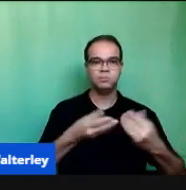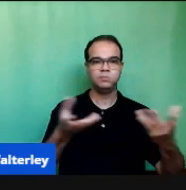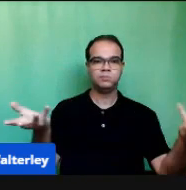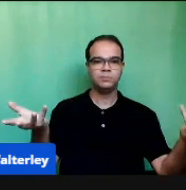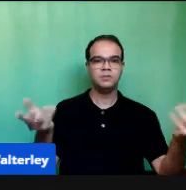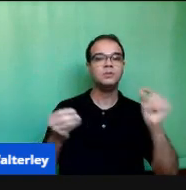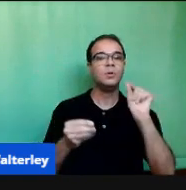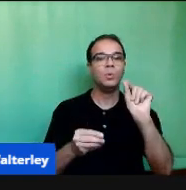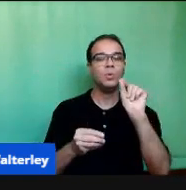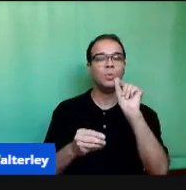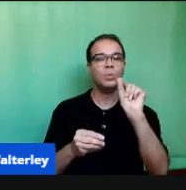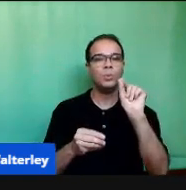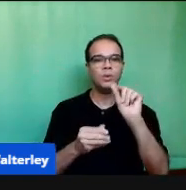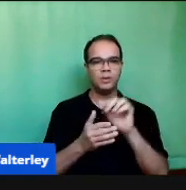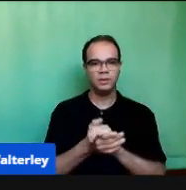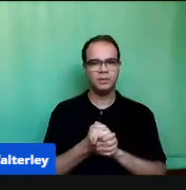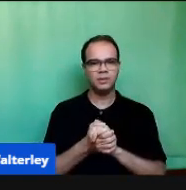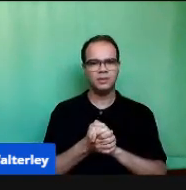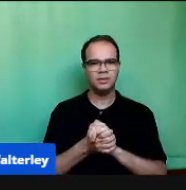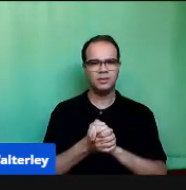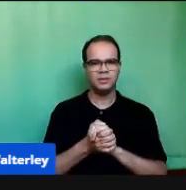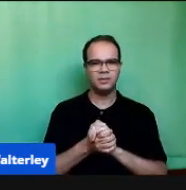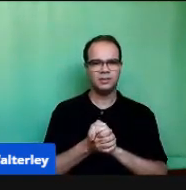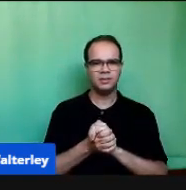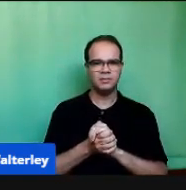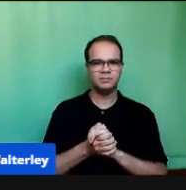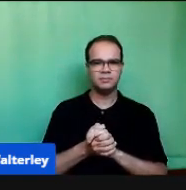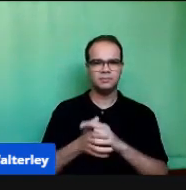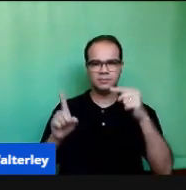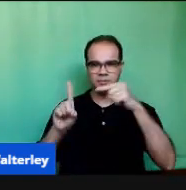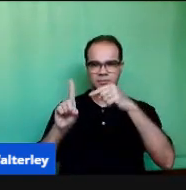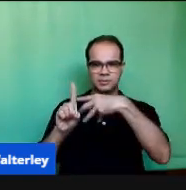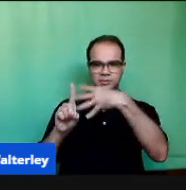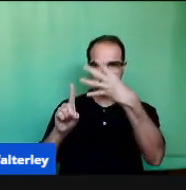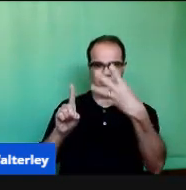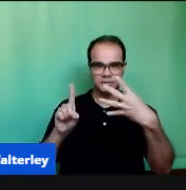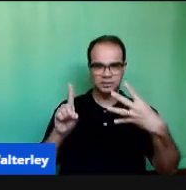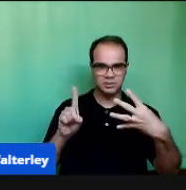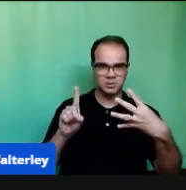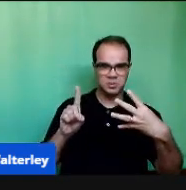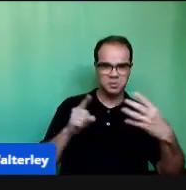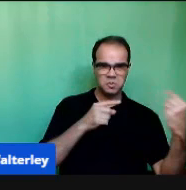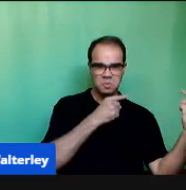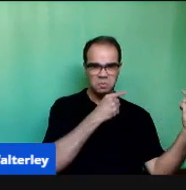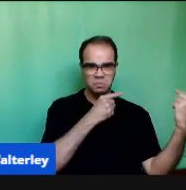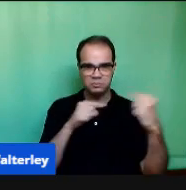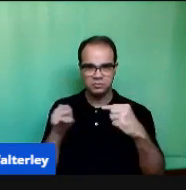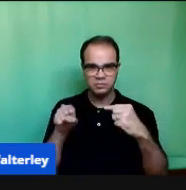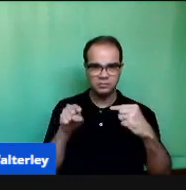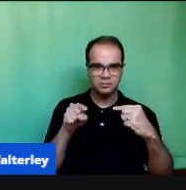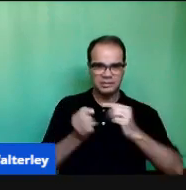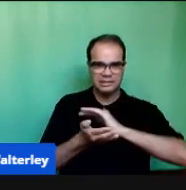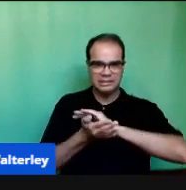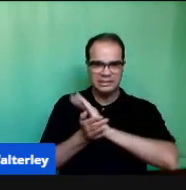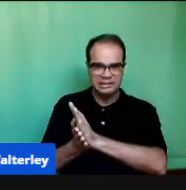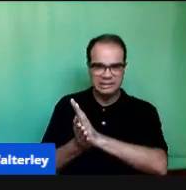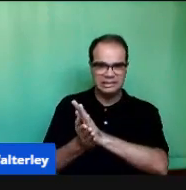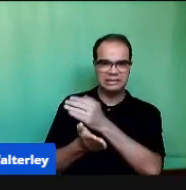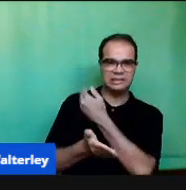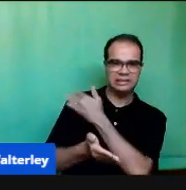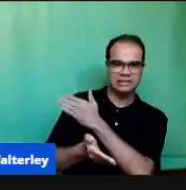de enfrentamento à violência contra a população LGBT. E neles nós temos metas na formação e